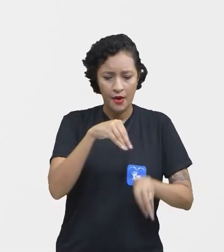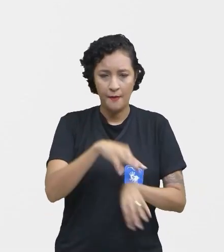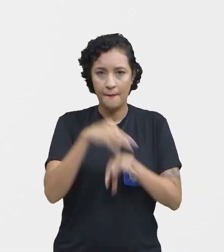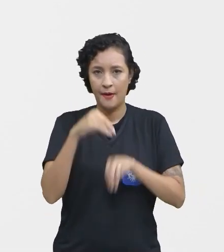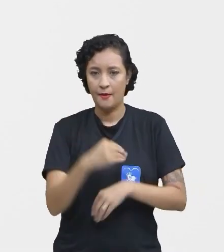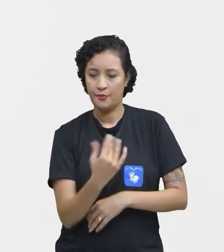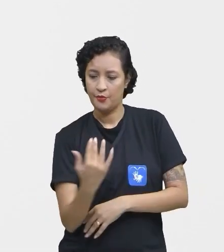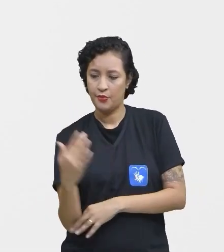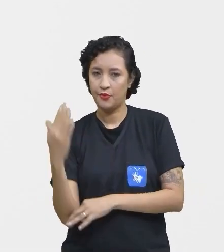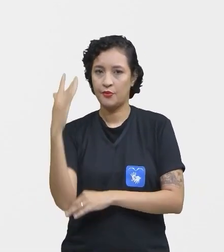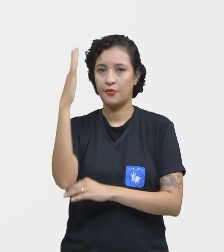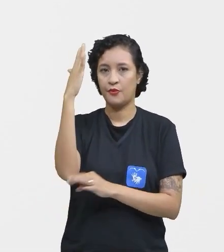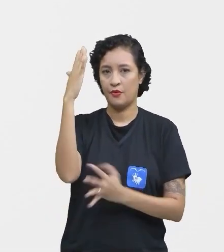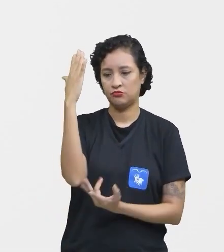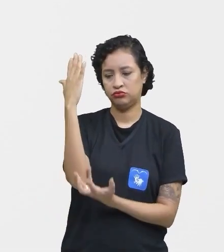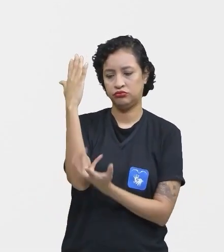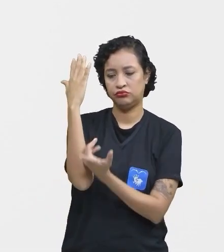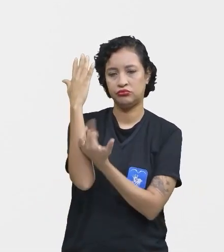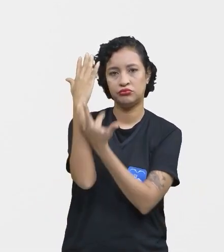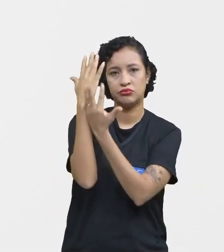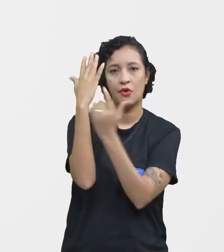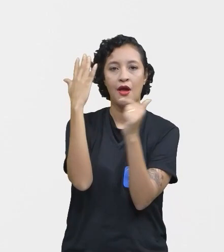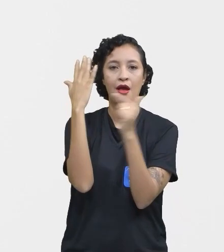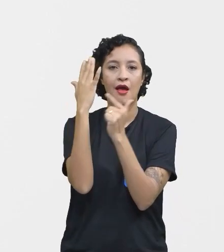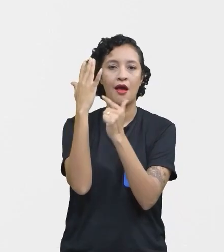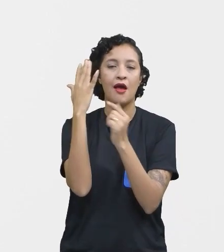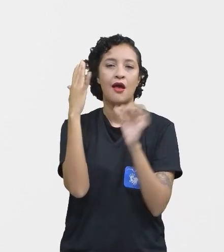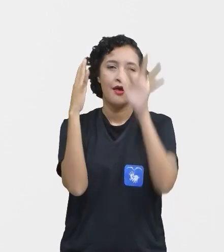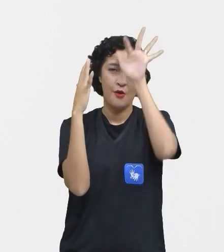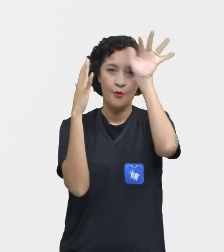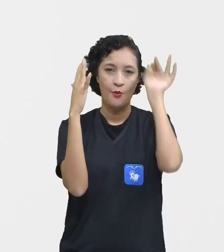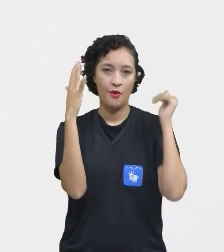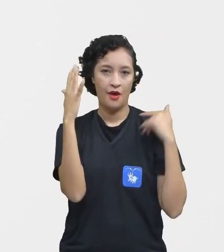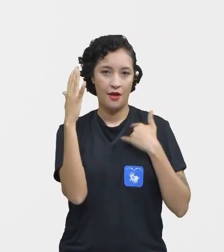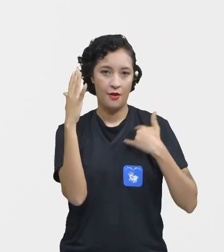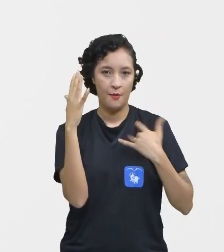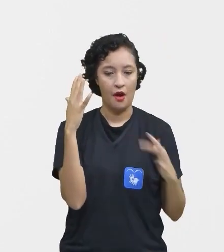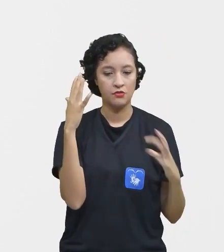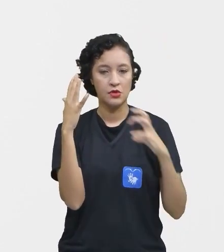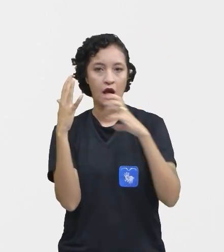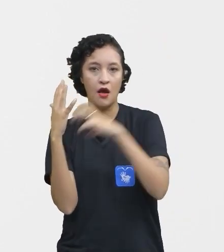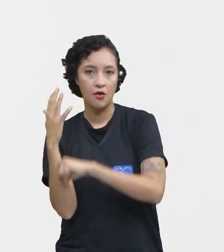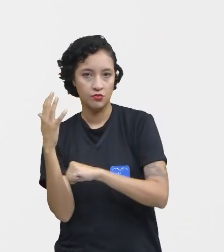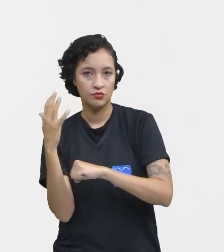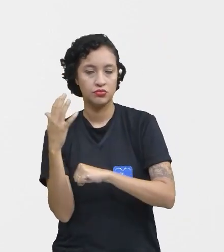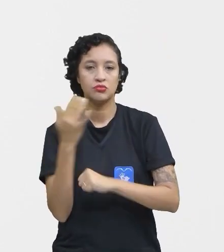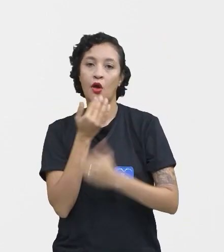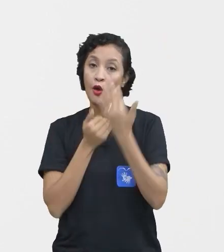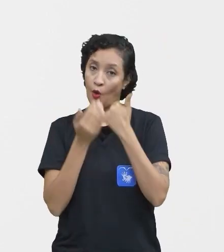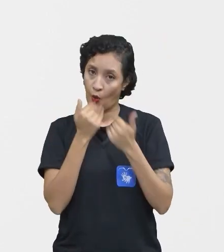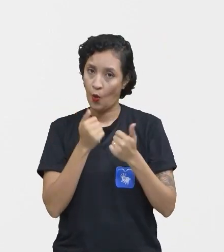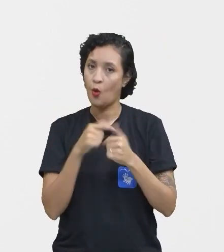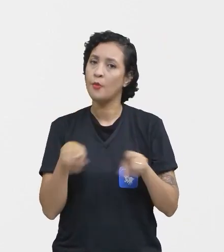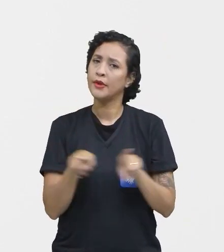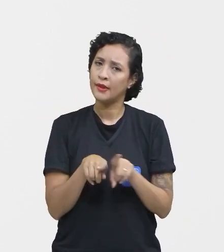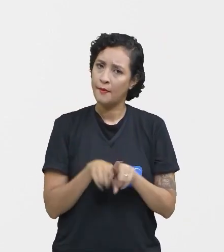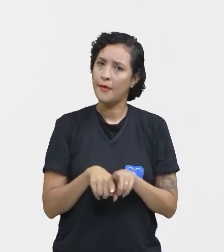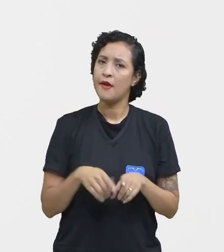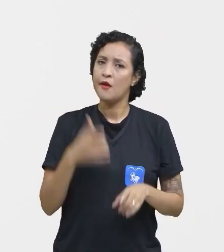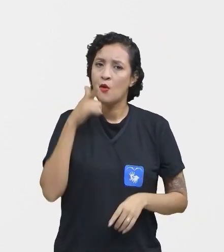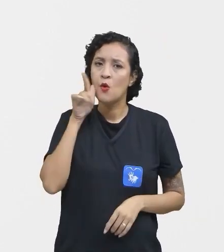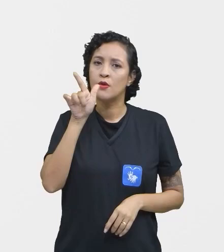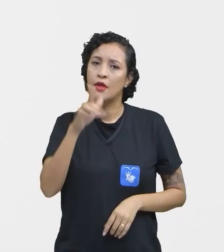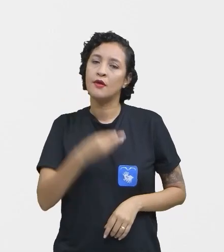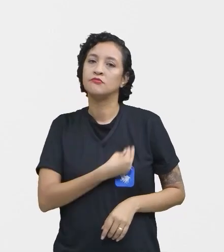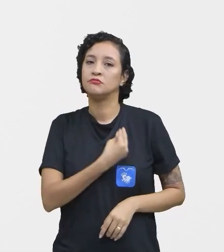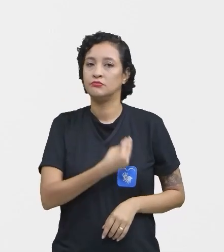se alimentam de plantas dos produtores, eles também estão consumindo energia, por isso eles conseguem permanecer vivos, por